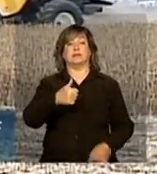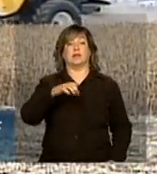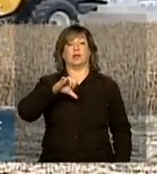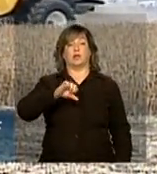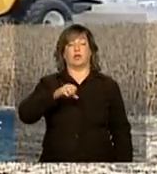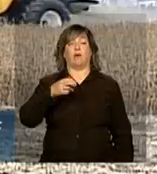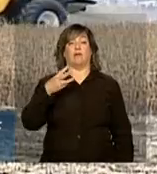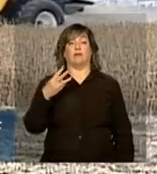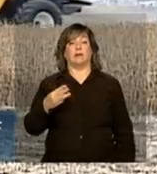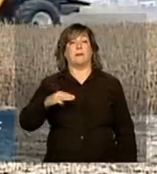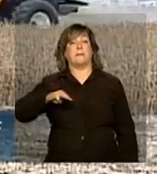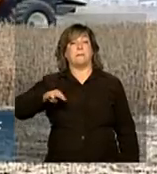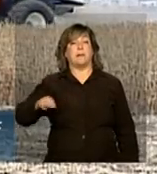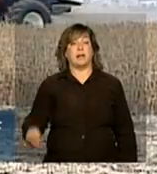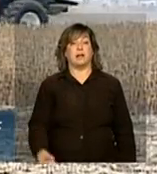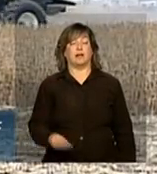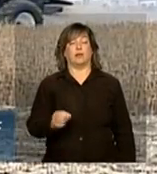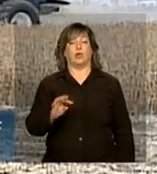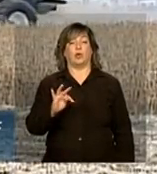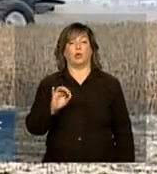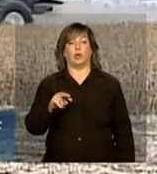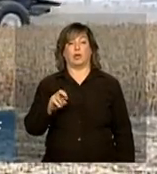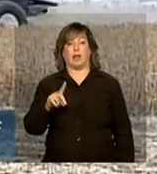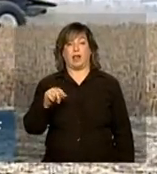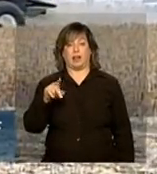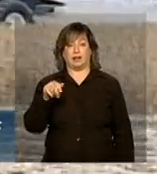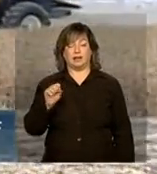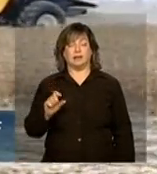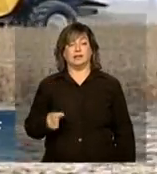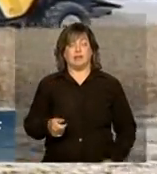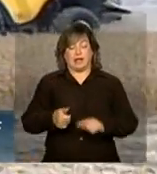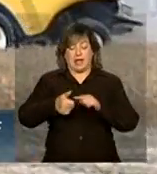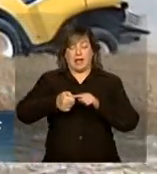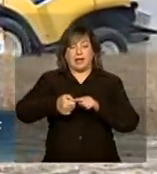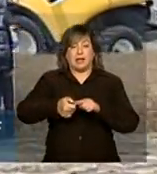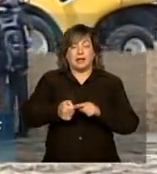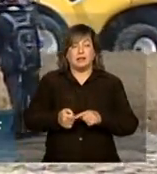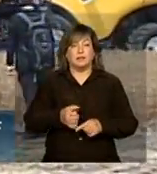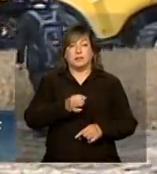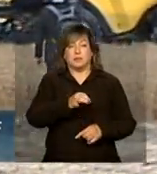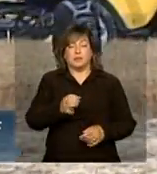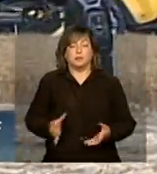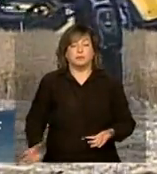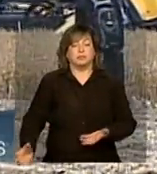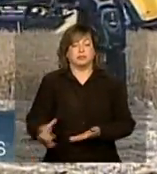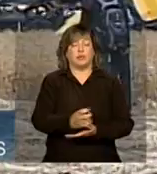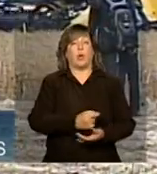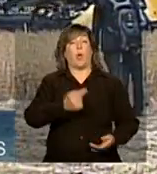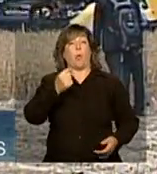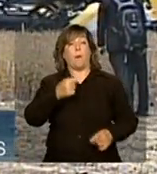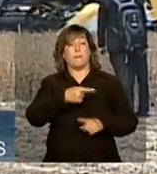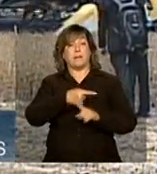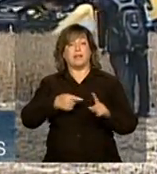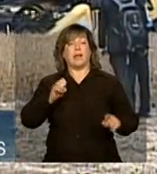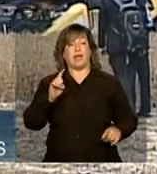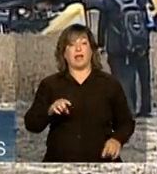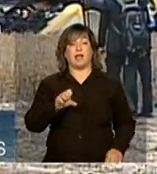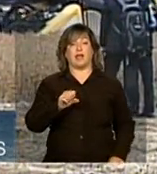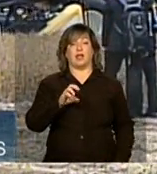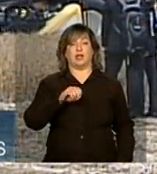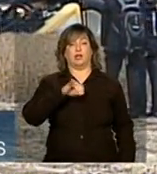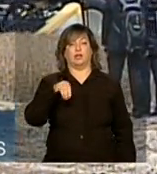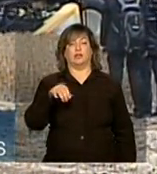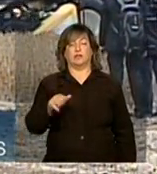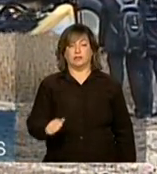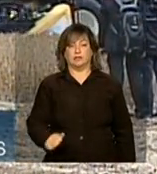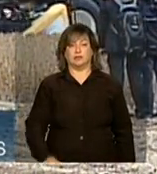milhões de toneladas de grãos que devem ser colhidos em todo o país quase a metade é de soja